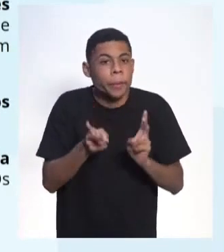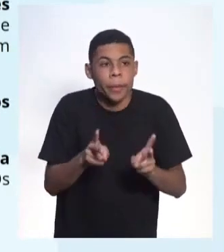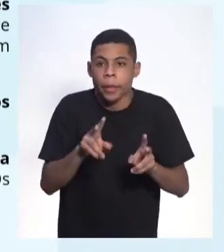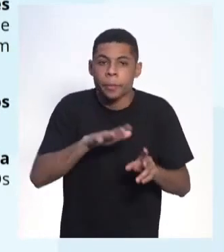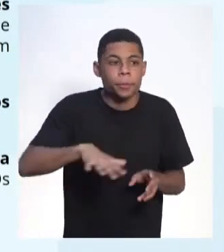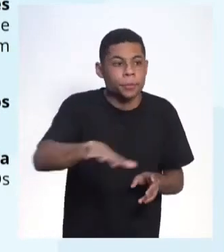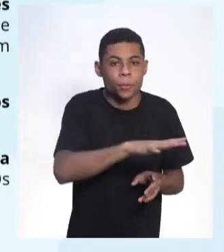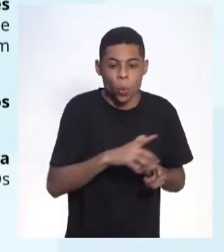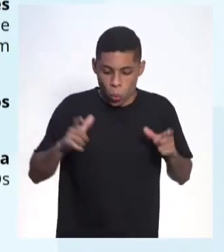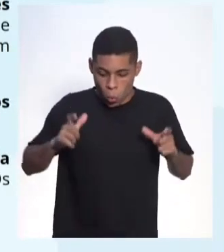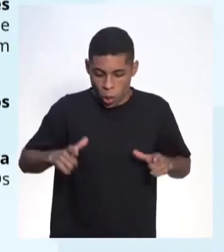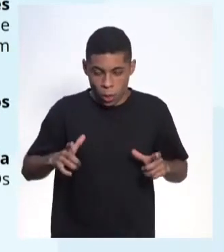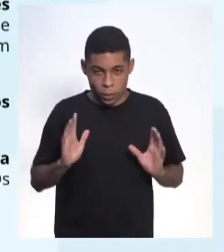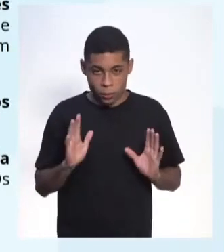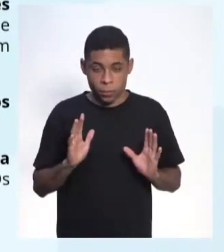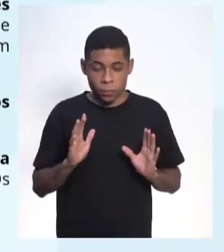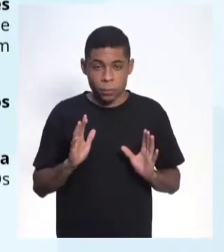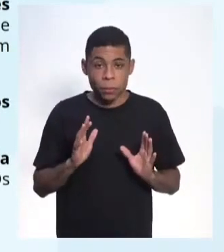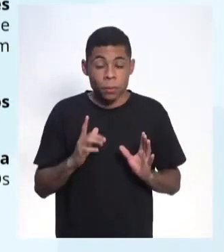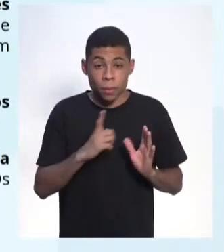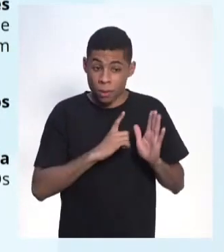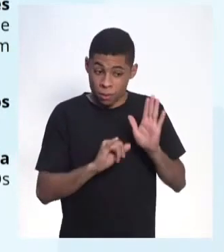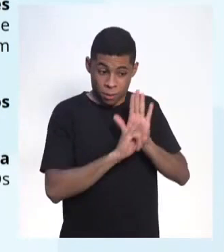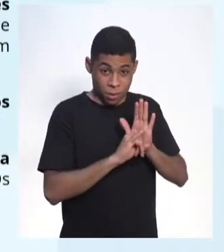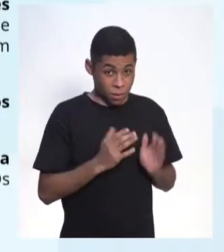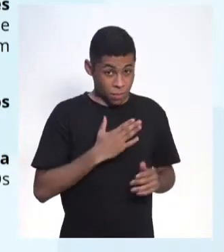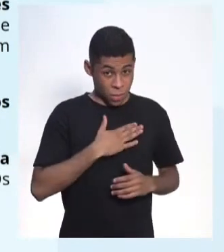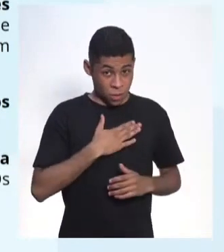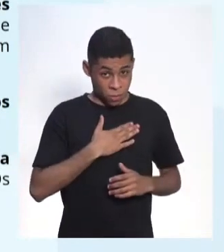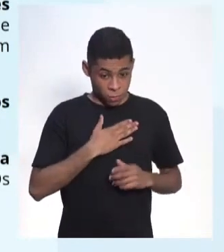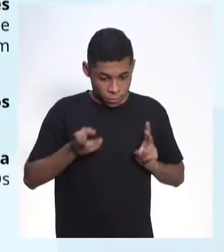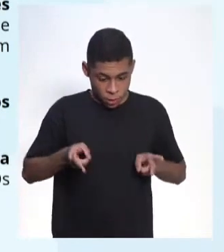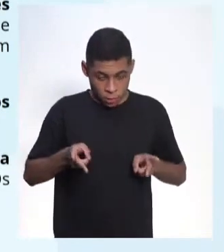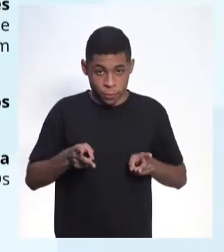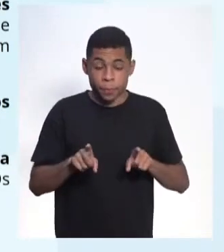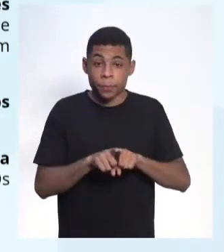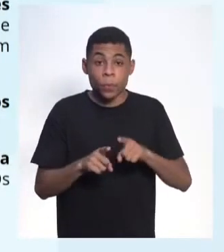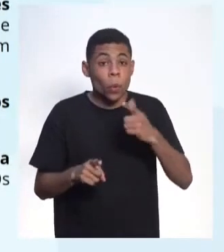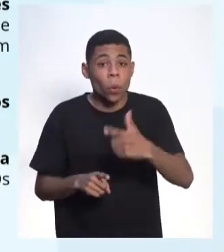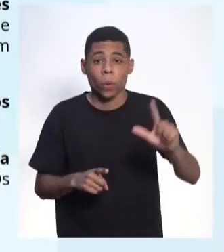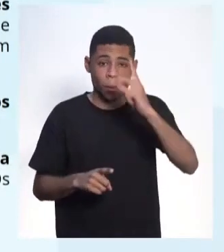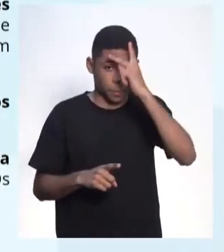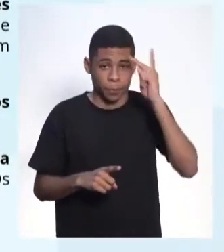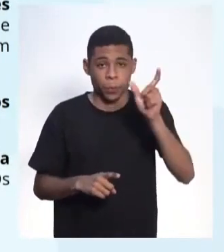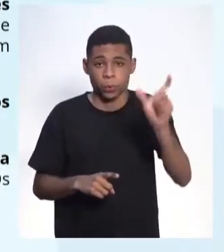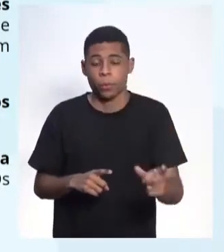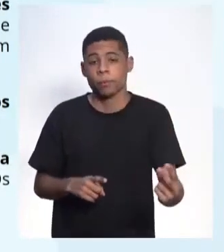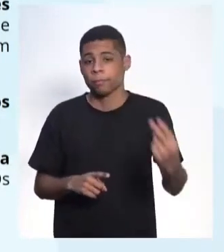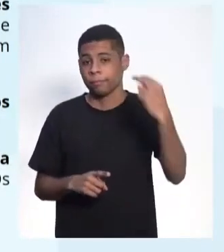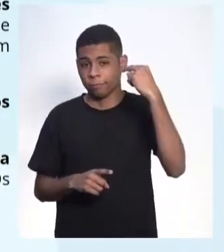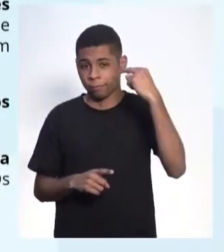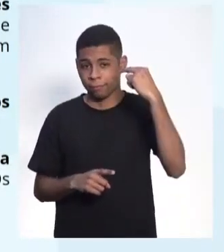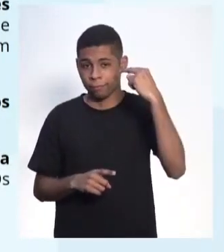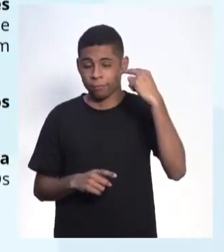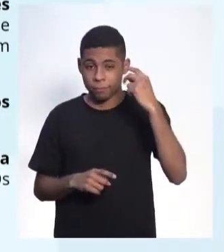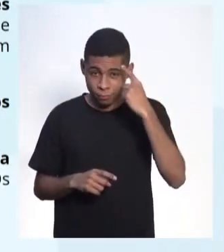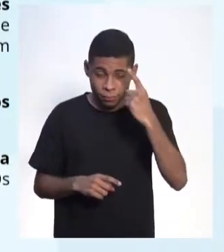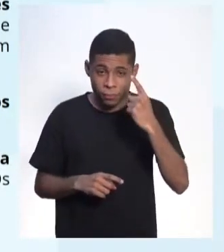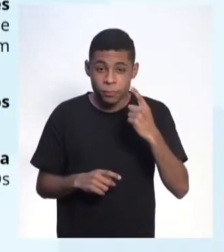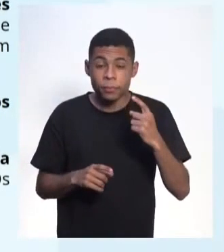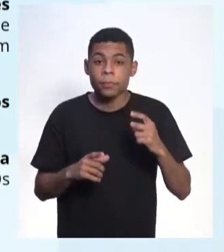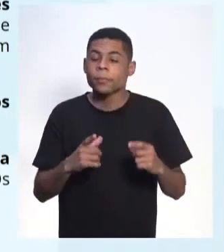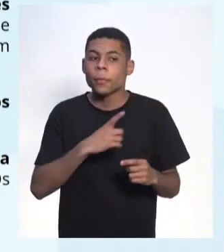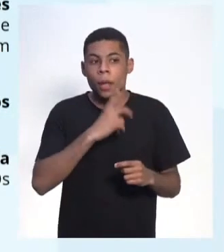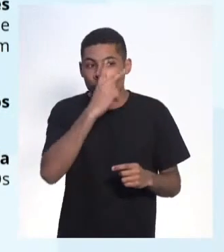dentro de um espaço. Então, tem a identidade para si, que é para nós mesmos, e a identidade para os outros, como os outros vão nos ver,